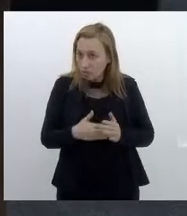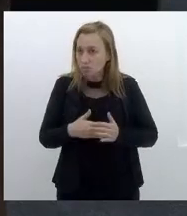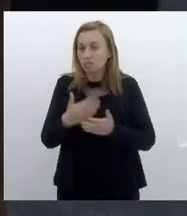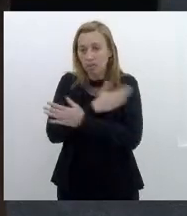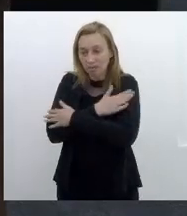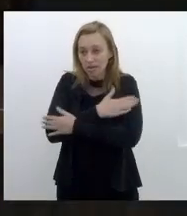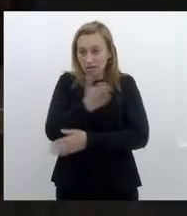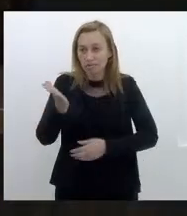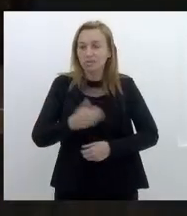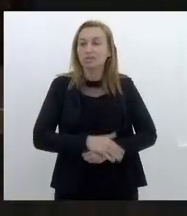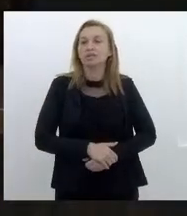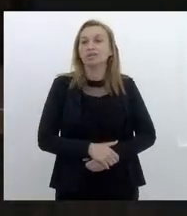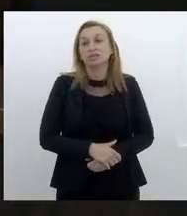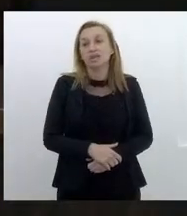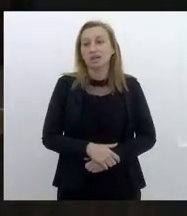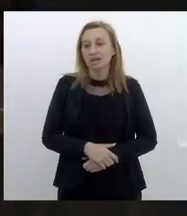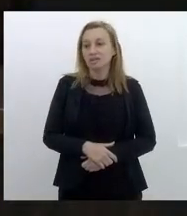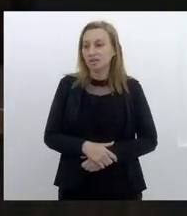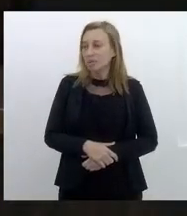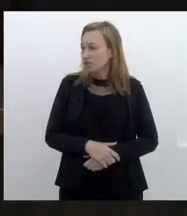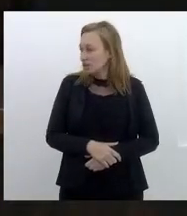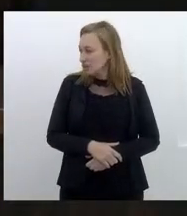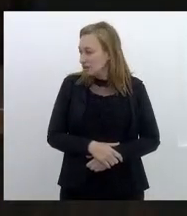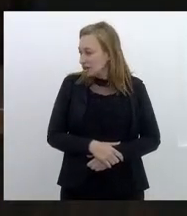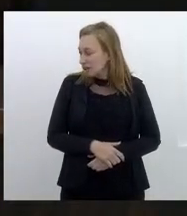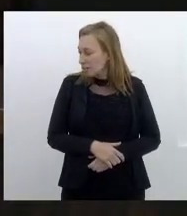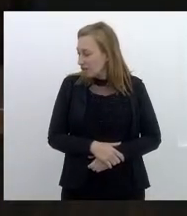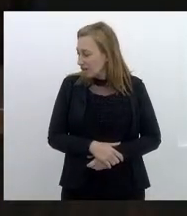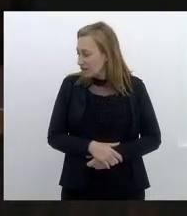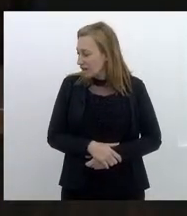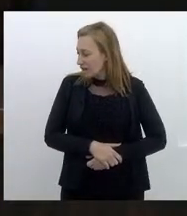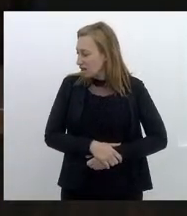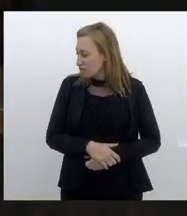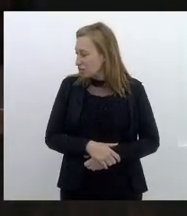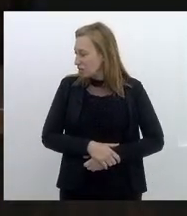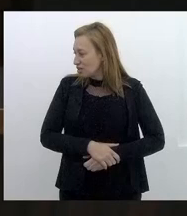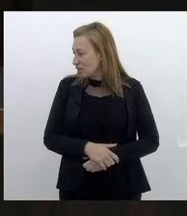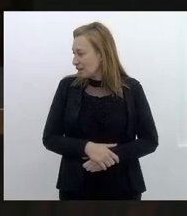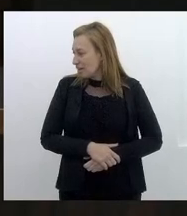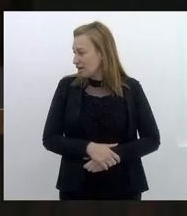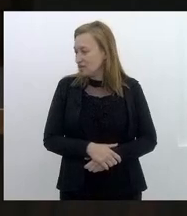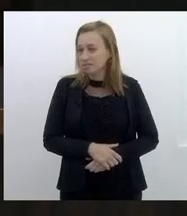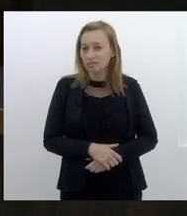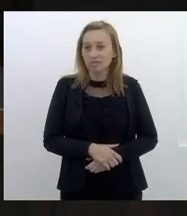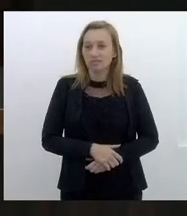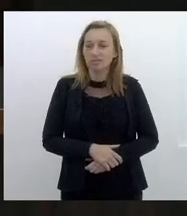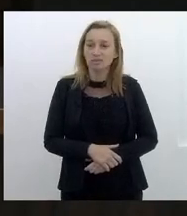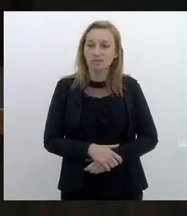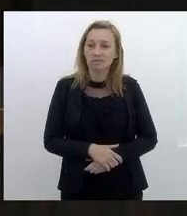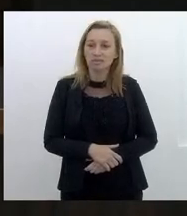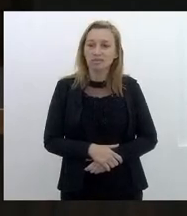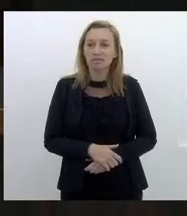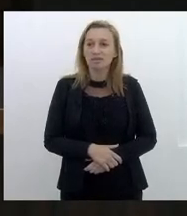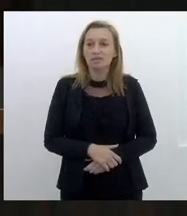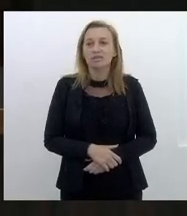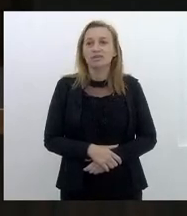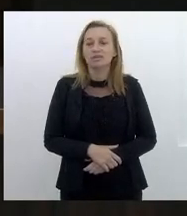um abraço a passar a palavra para o Leonardo Affonso presidente do sindpol al